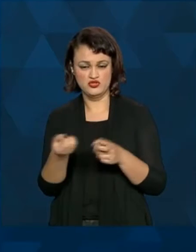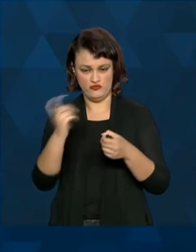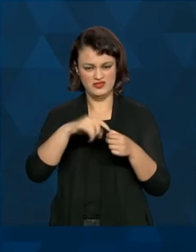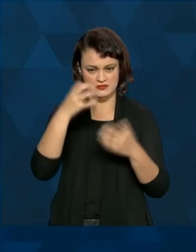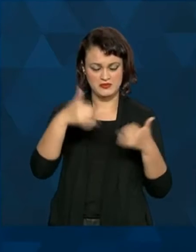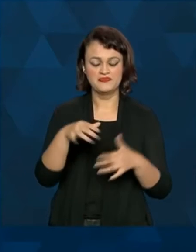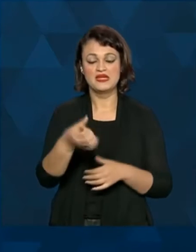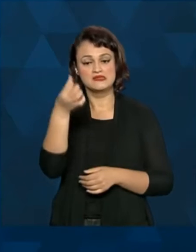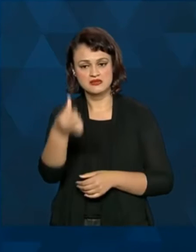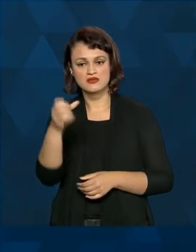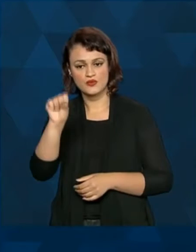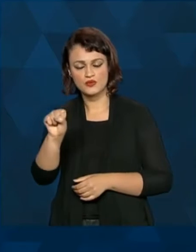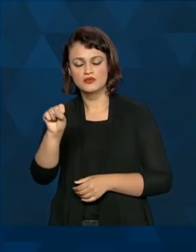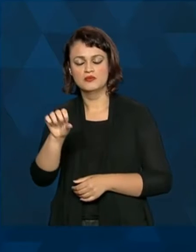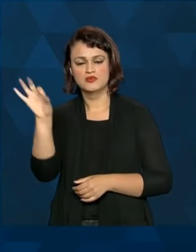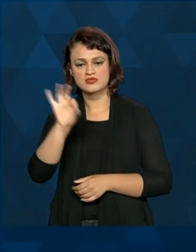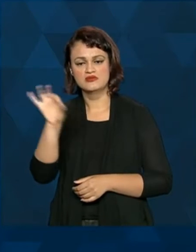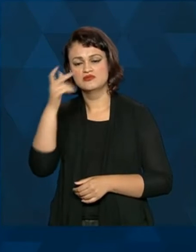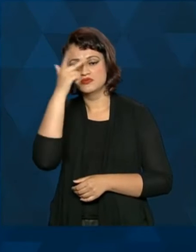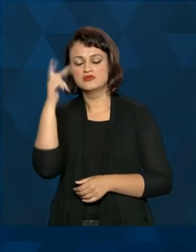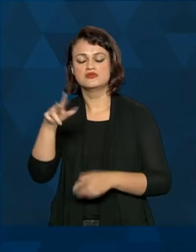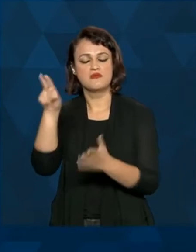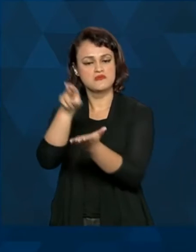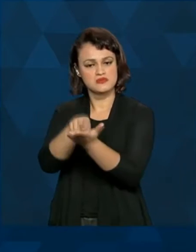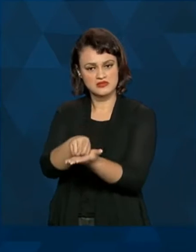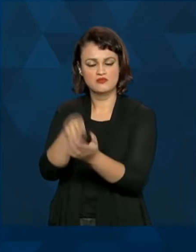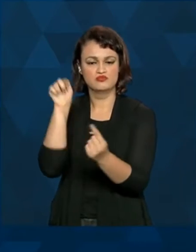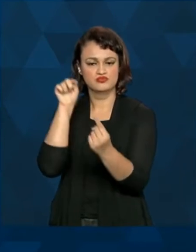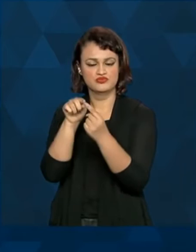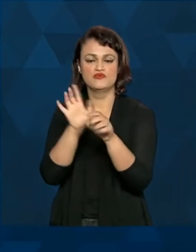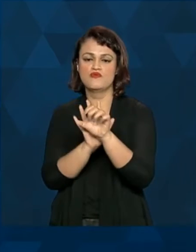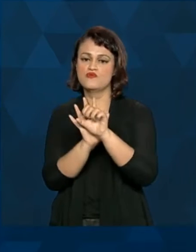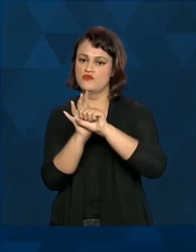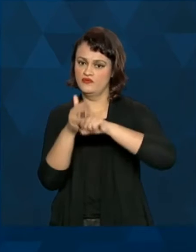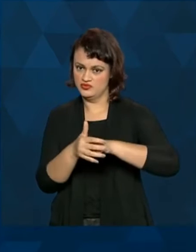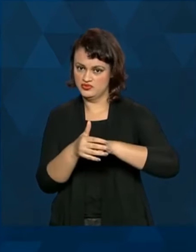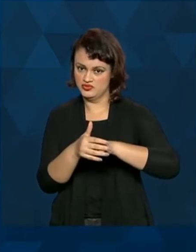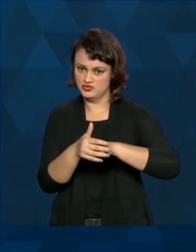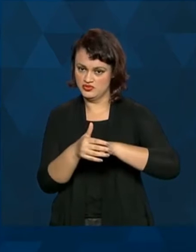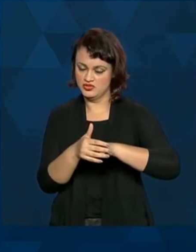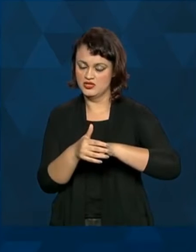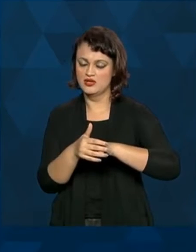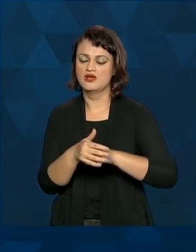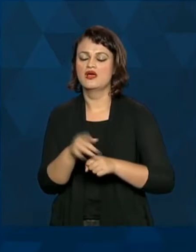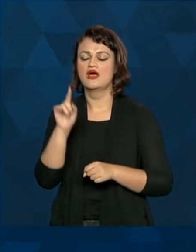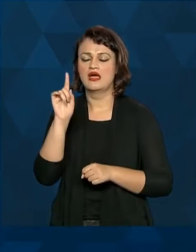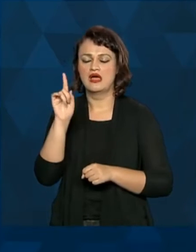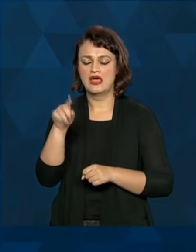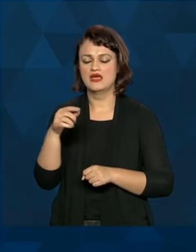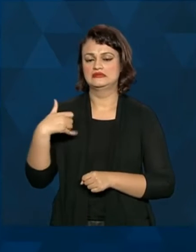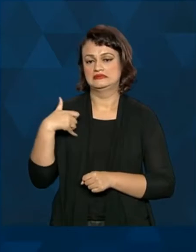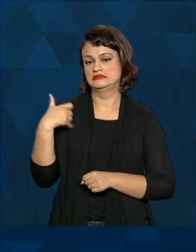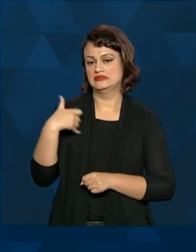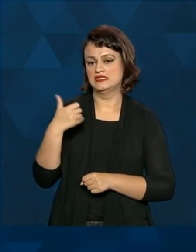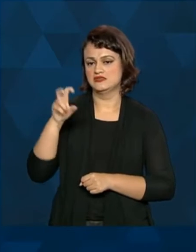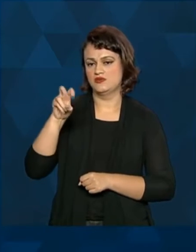dado, 68% dos indivíduos que são hospitalizados por síndrome respiratória aguda grave por Covid estão acima